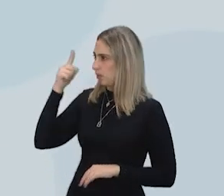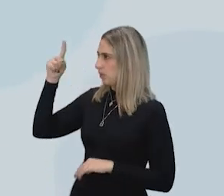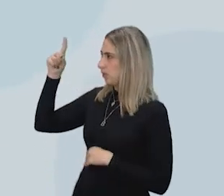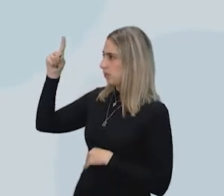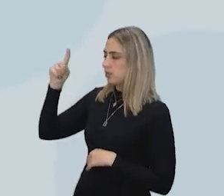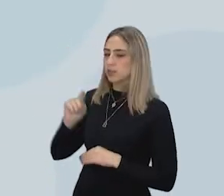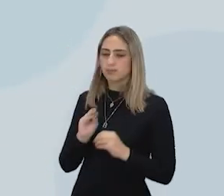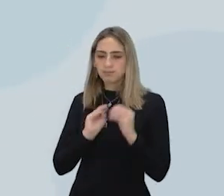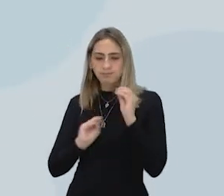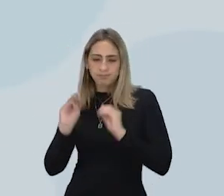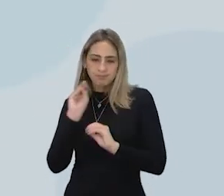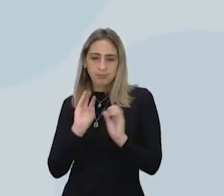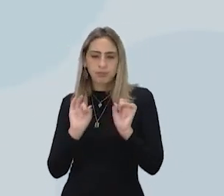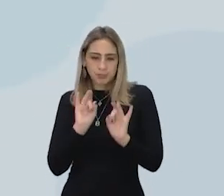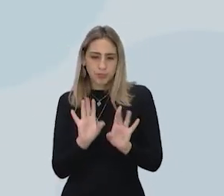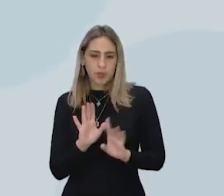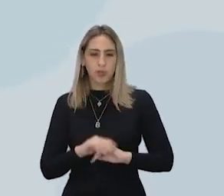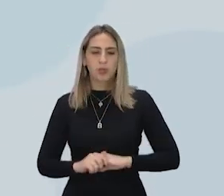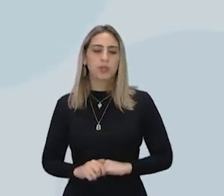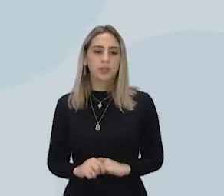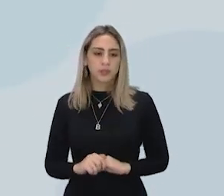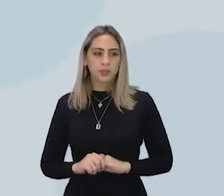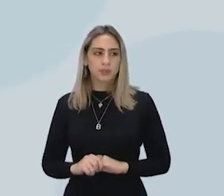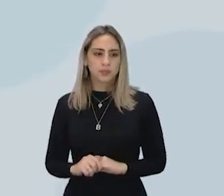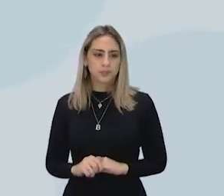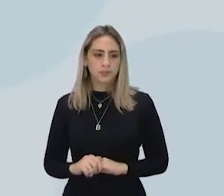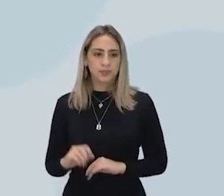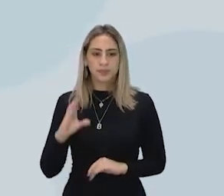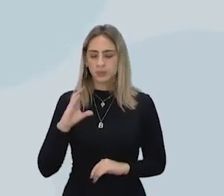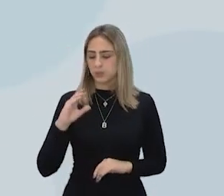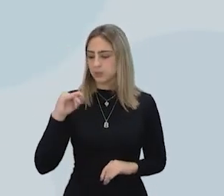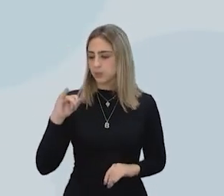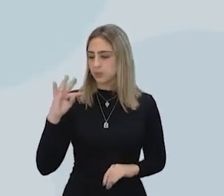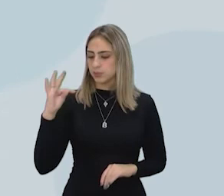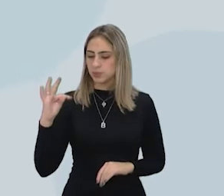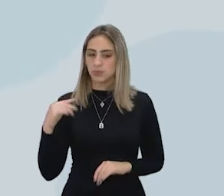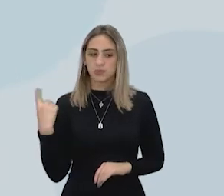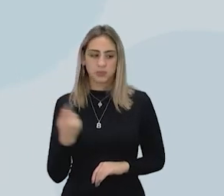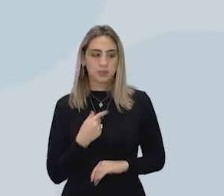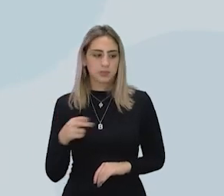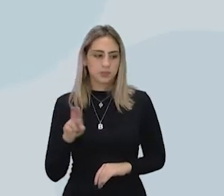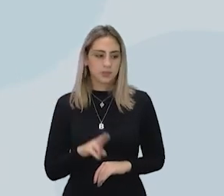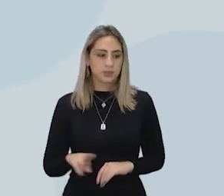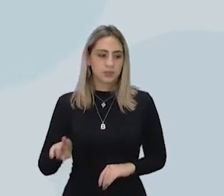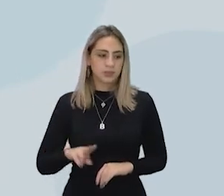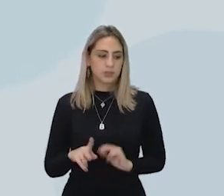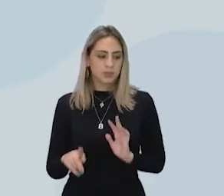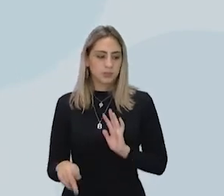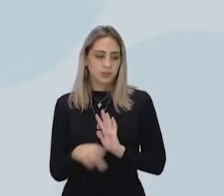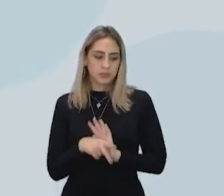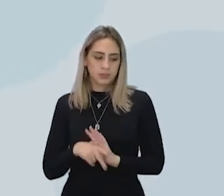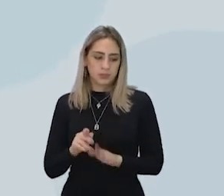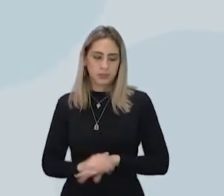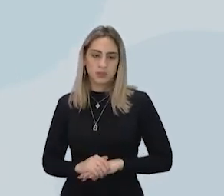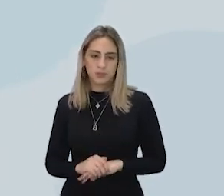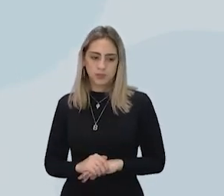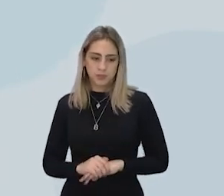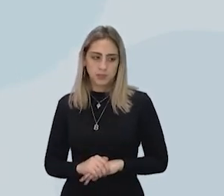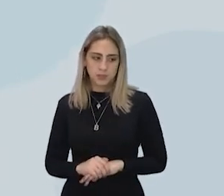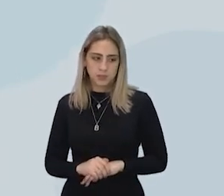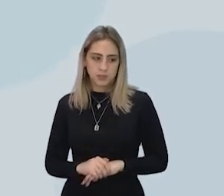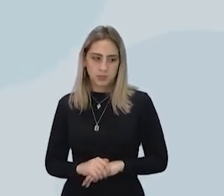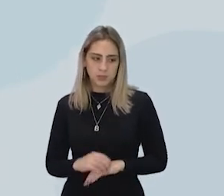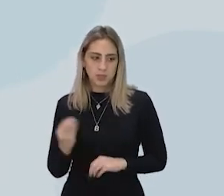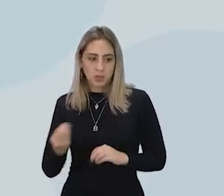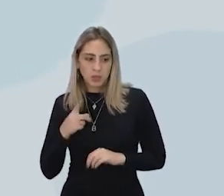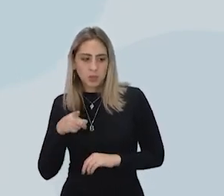Então, o montante vai ser o seu capital mais o CIT. E aí, ó, a gente usa aquela propriedade matemática de fator comum